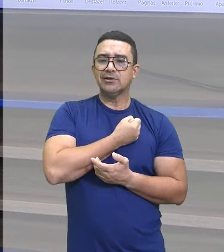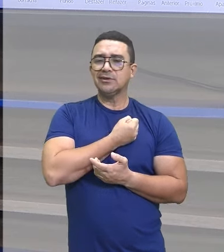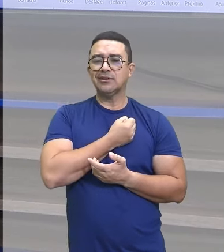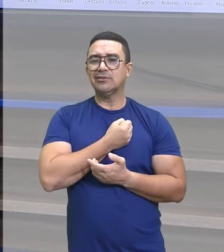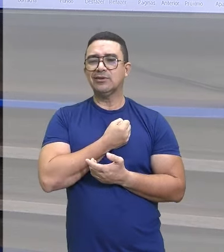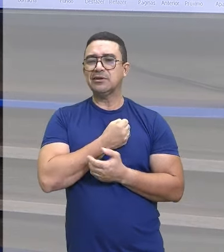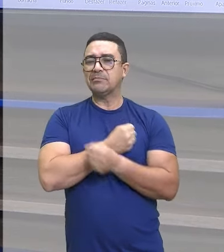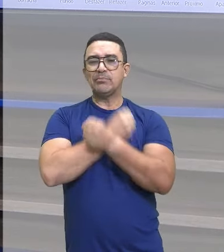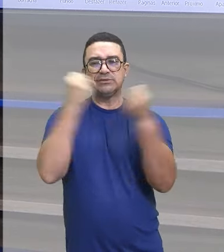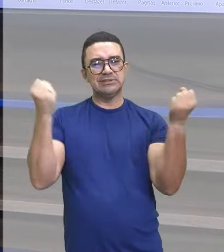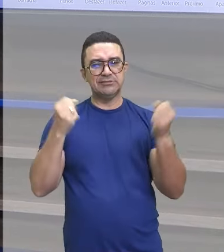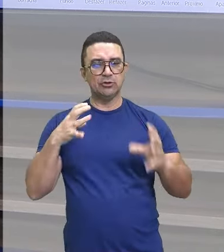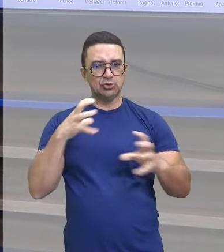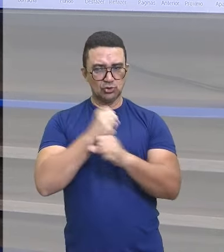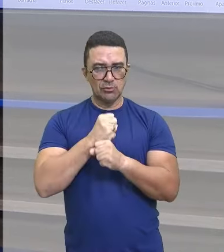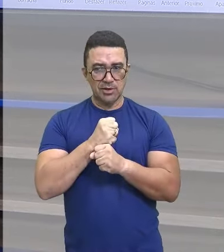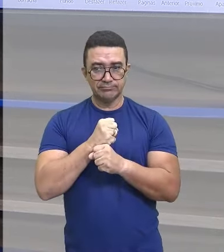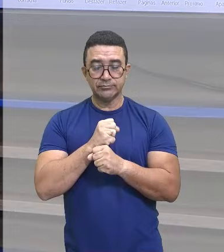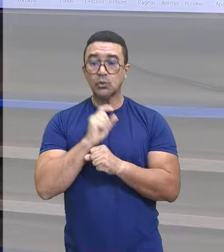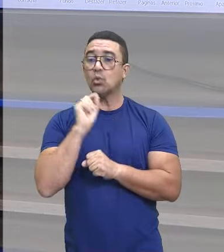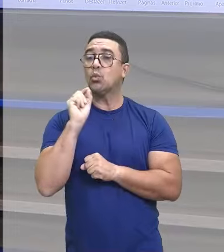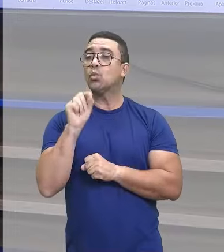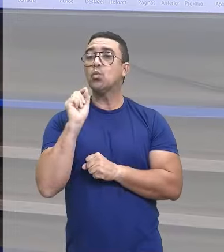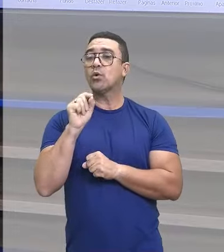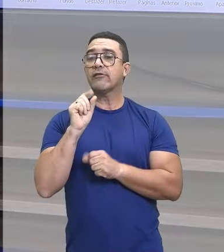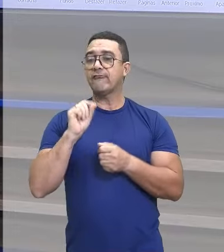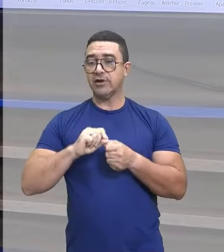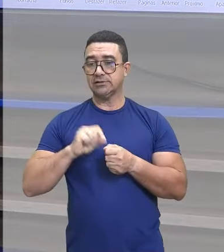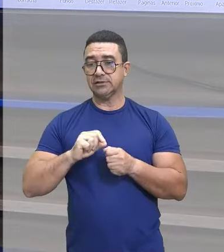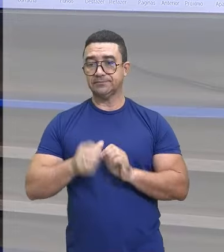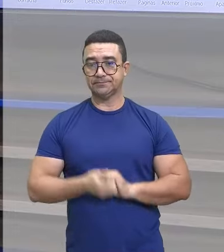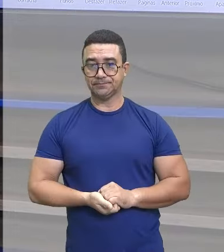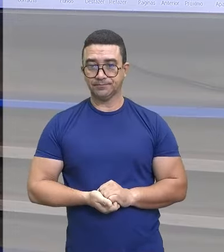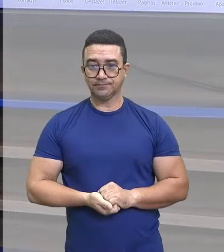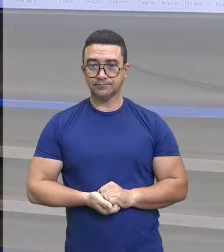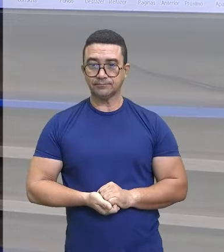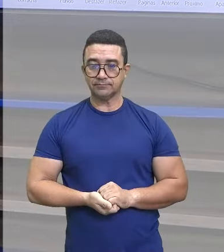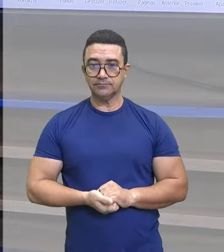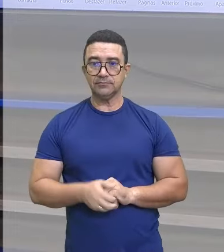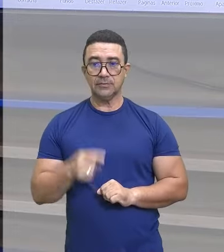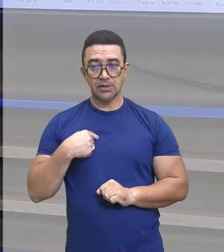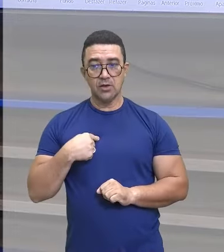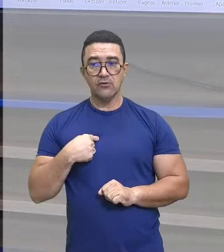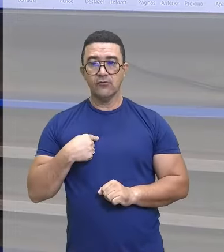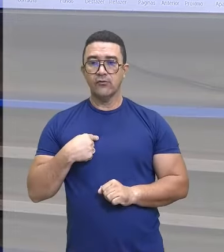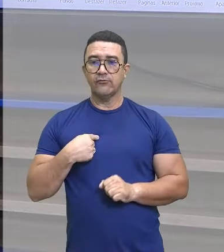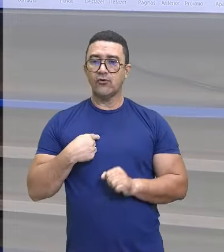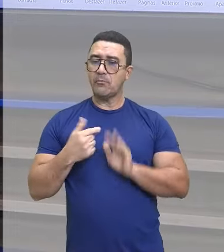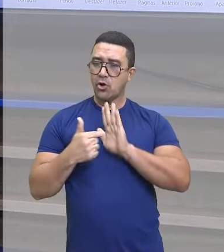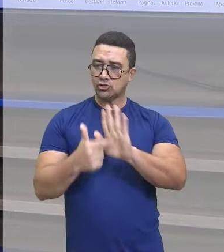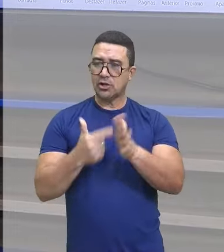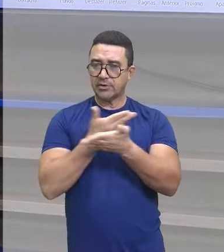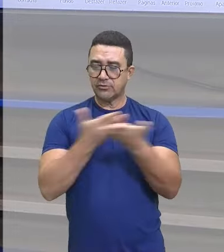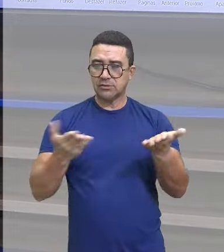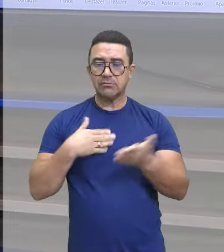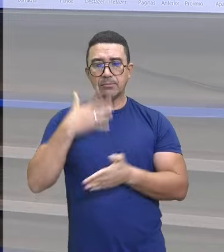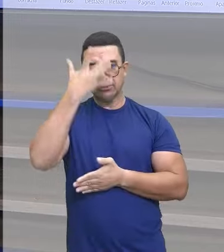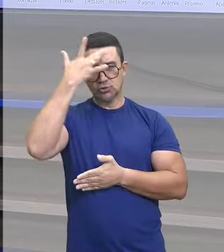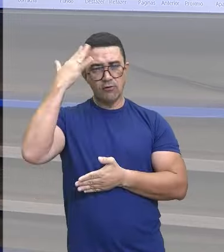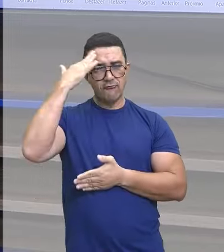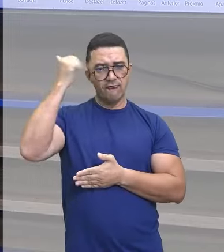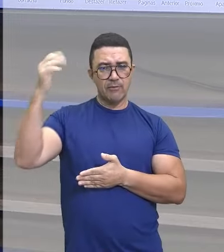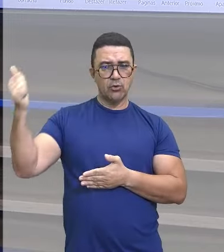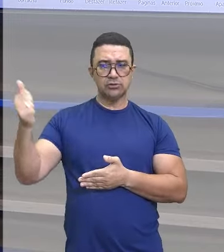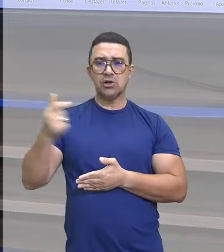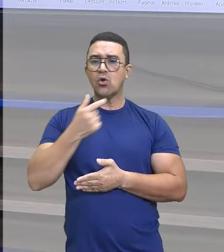tão fácil assim, então o que você faz? E aí, eu vou trazer aqui a história de um matemático muito